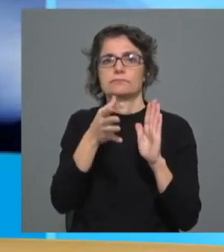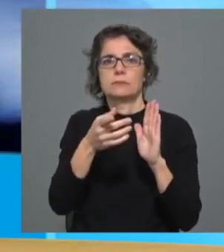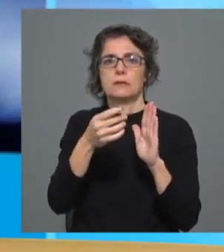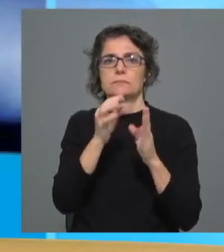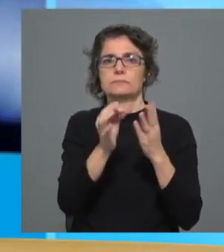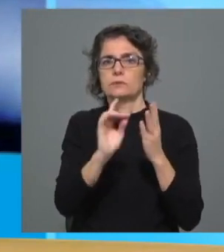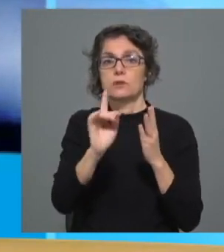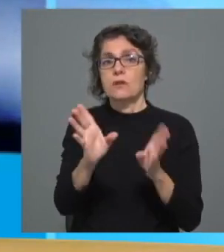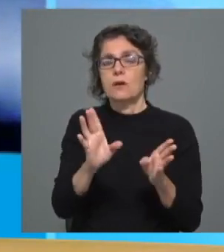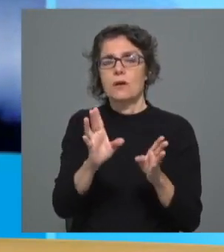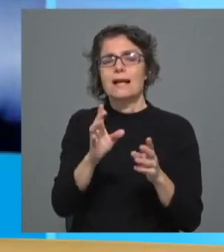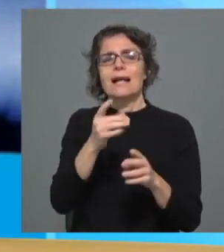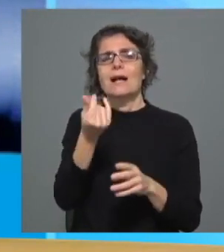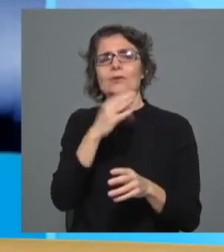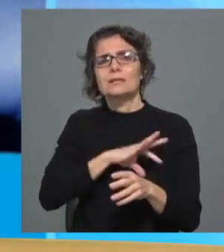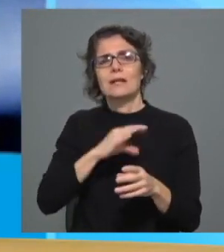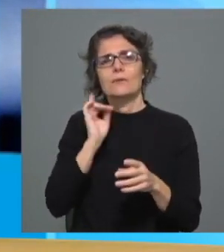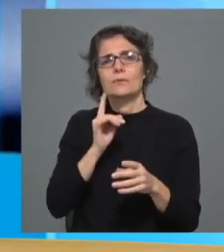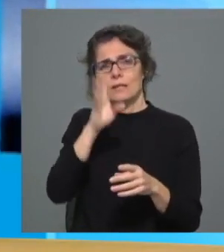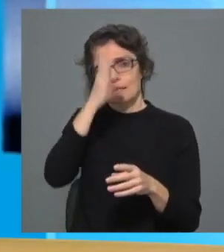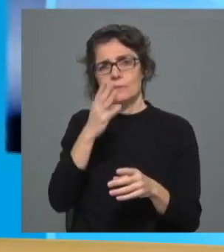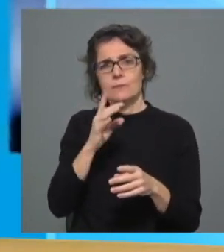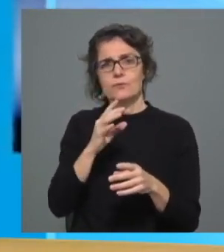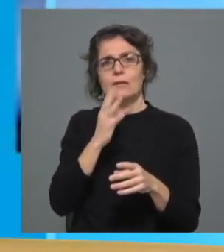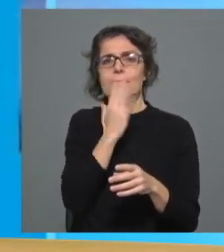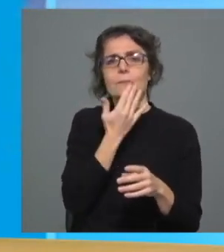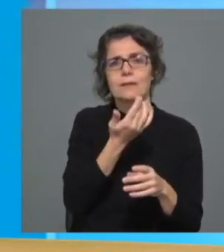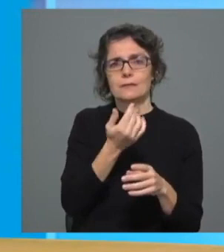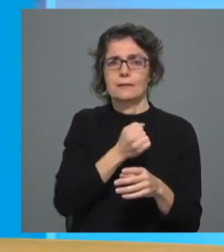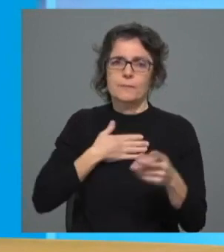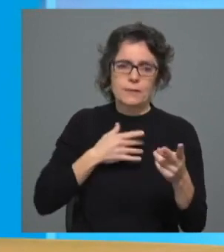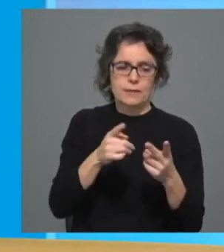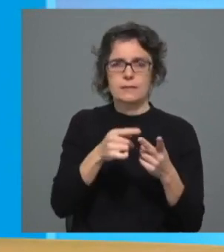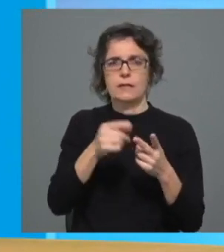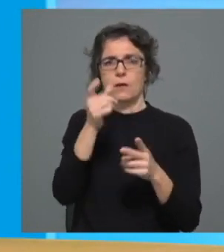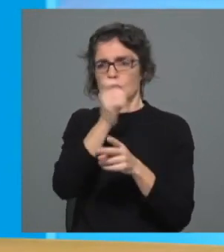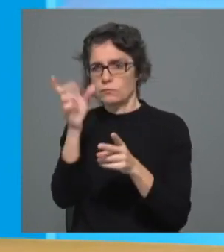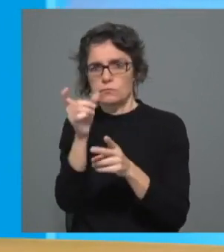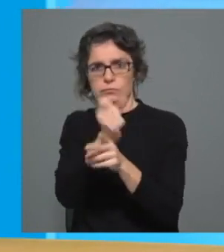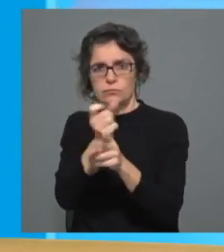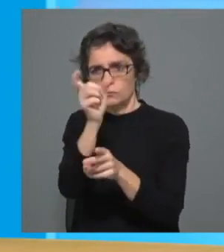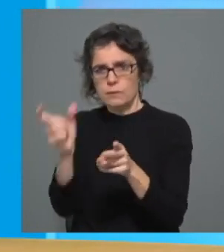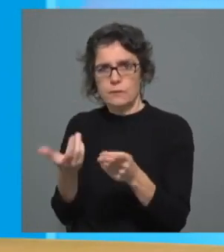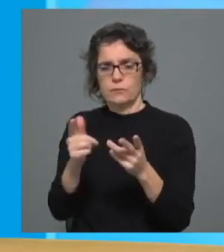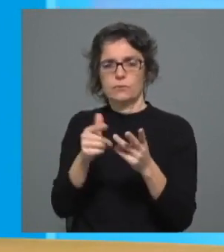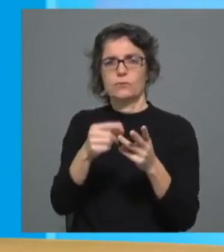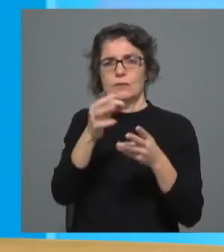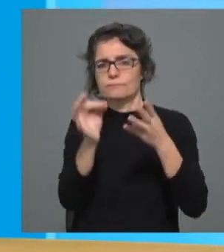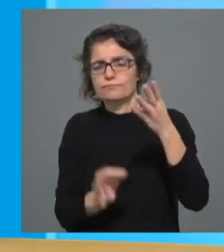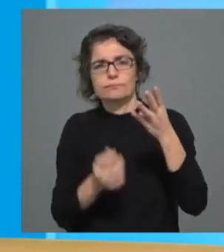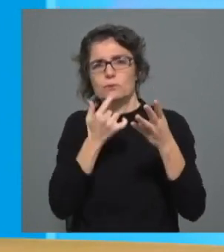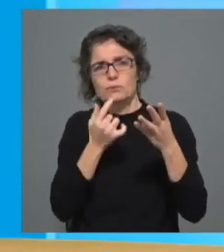muitas circunstâncias, dependem também da solidez das empresas e esse é um aspecto em que também reconhecemos que é